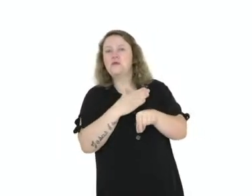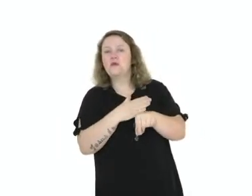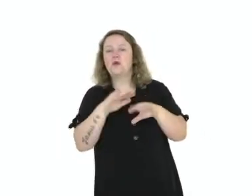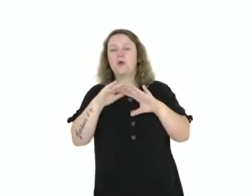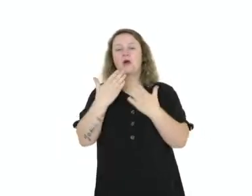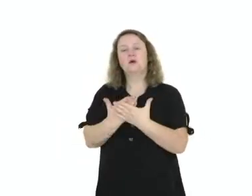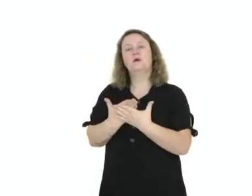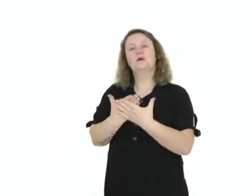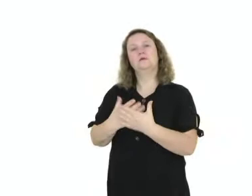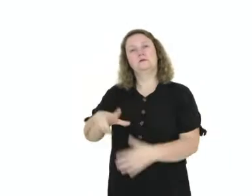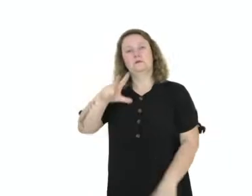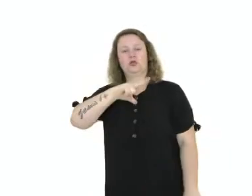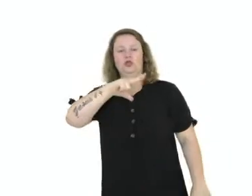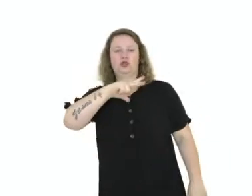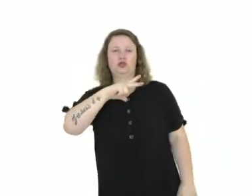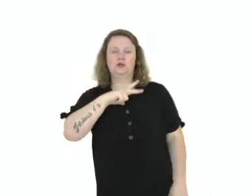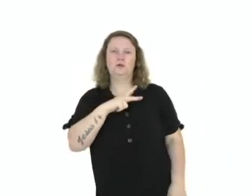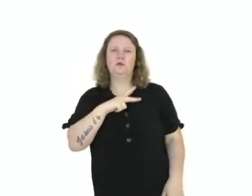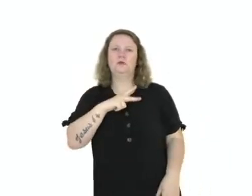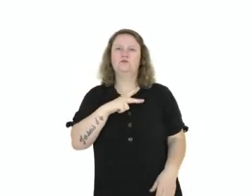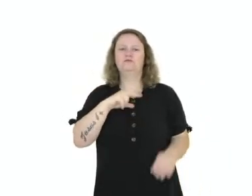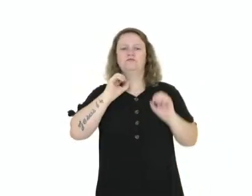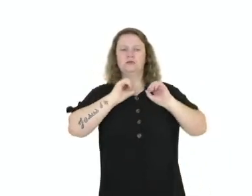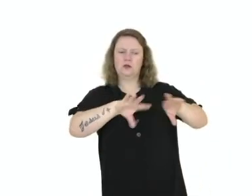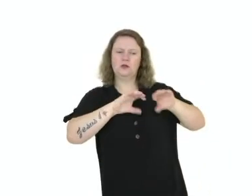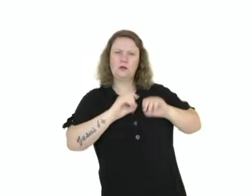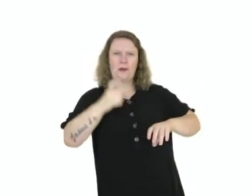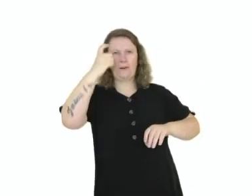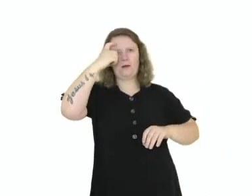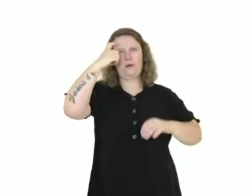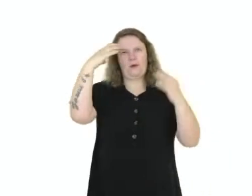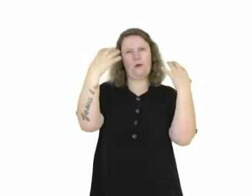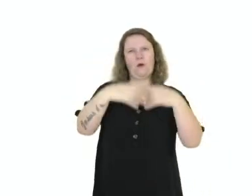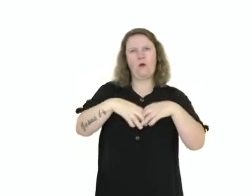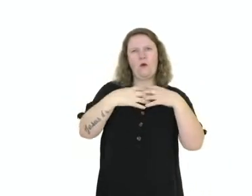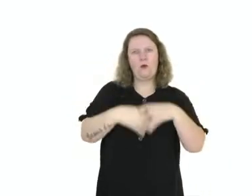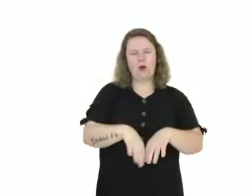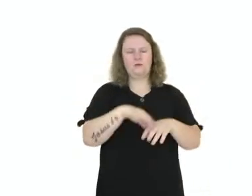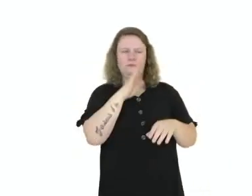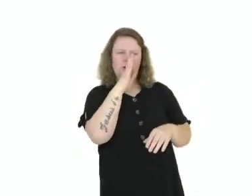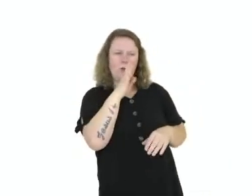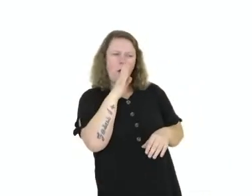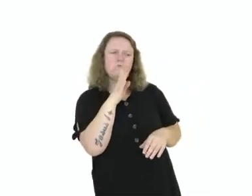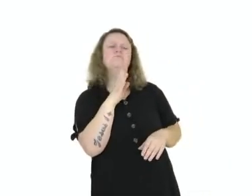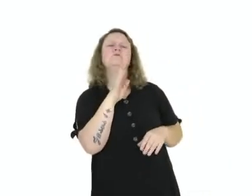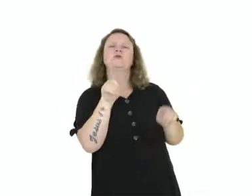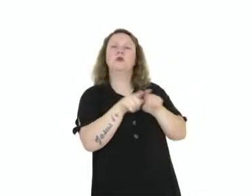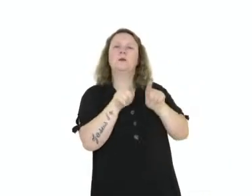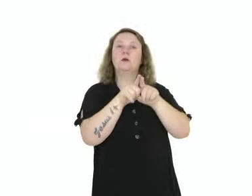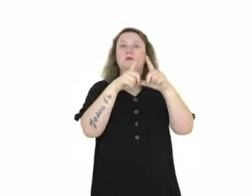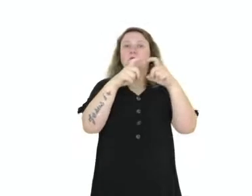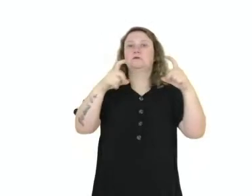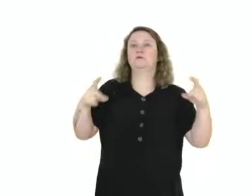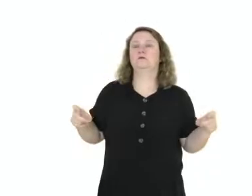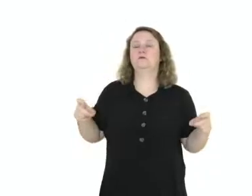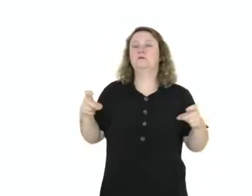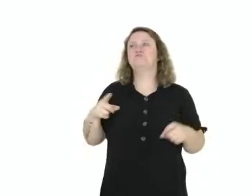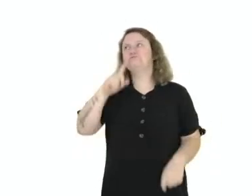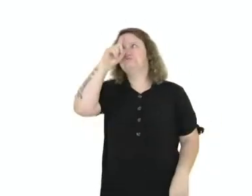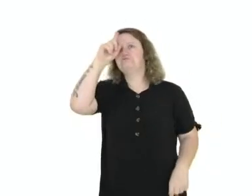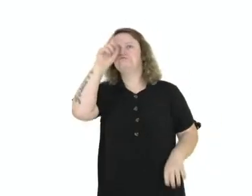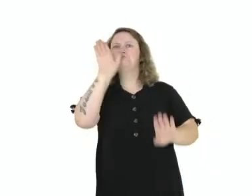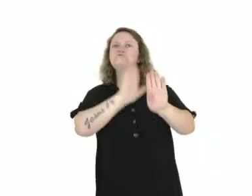para ensinar pensamento crítico e pesquisa científica. A iniciativa é do professor de ciências